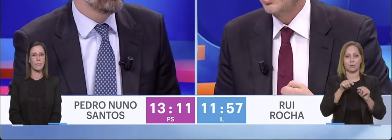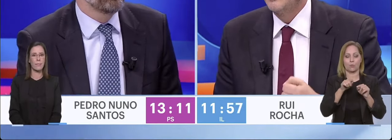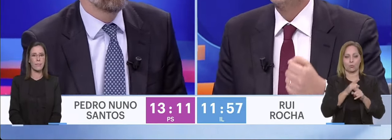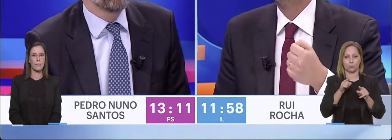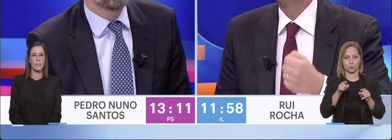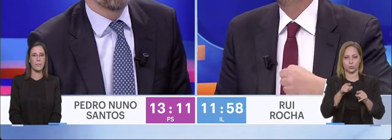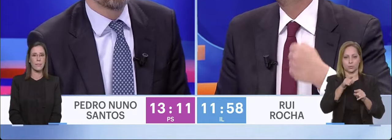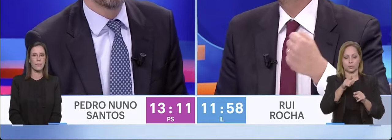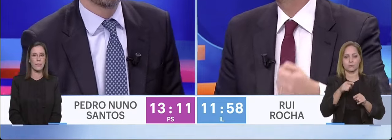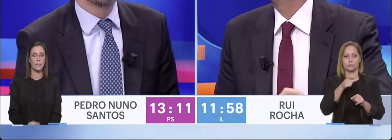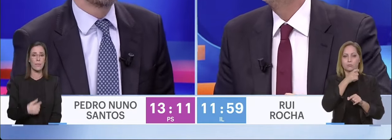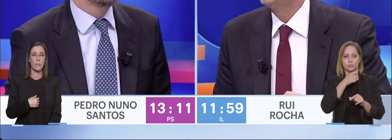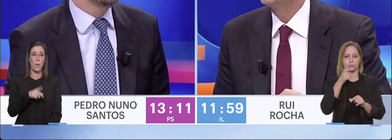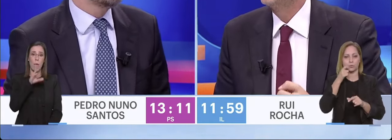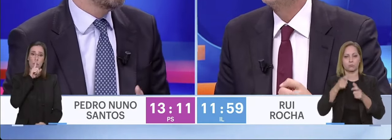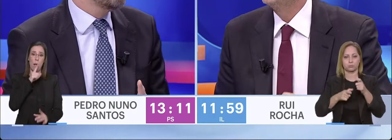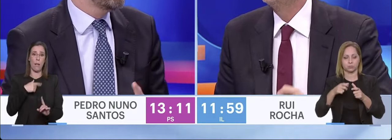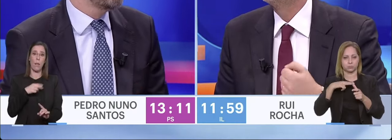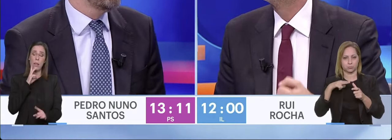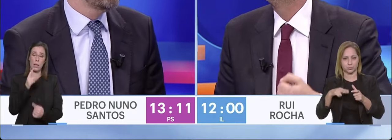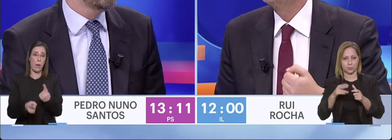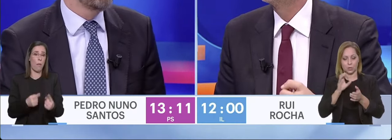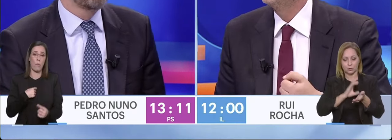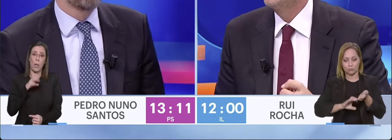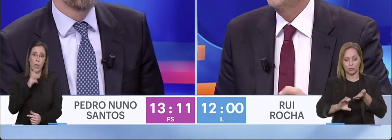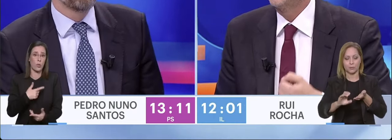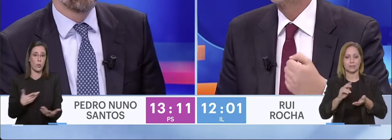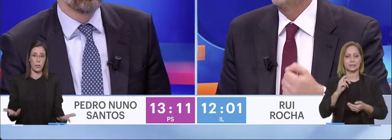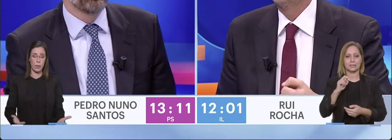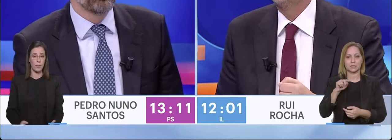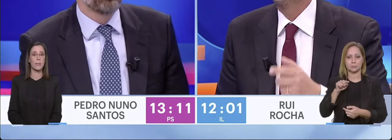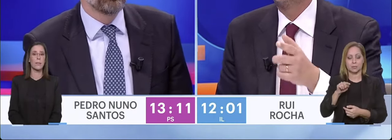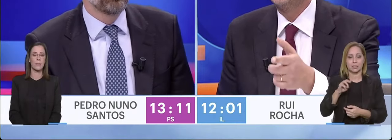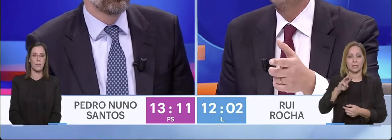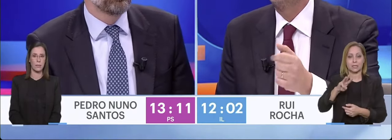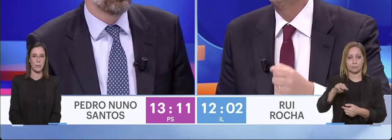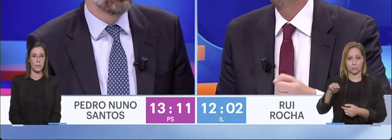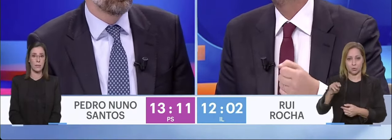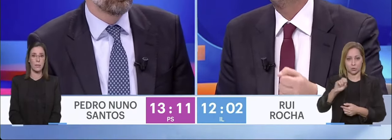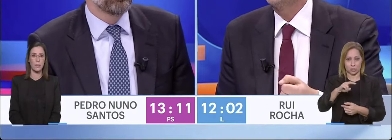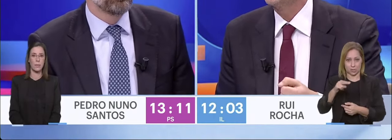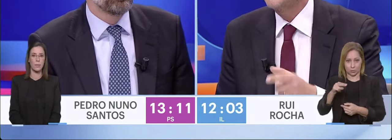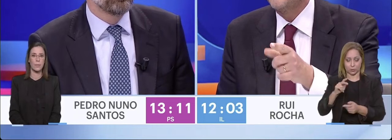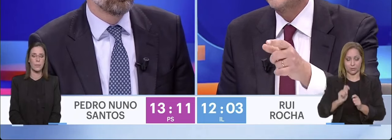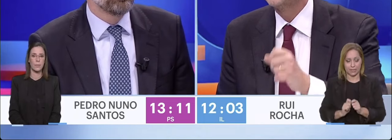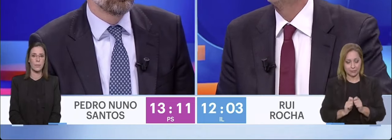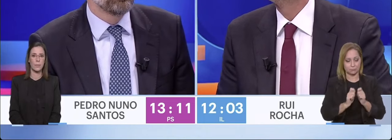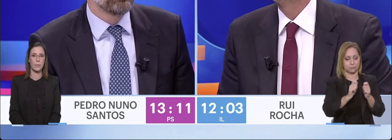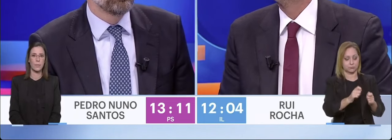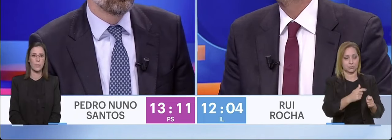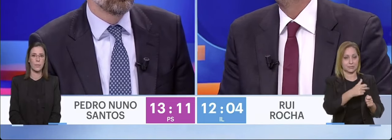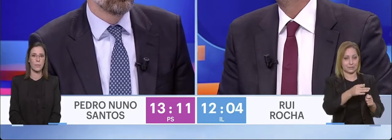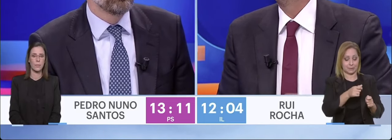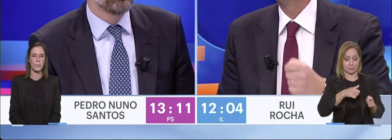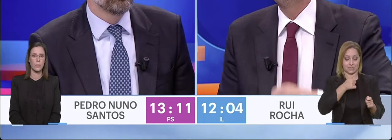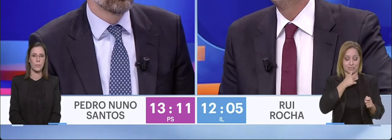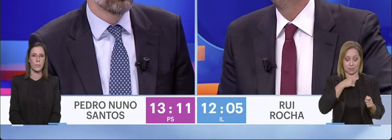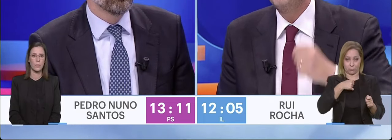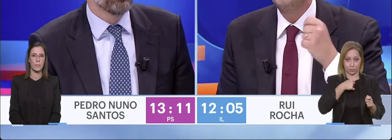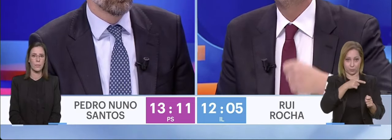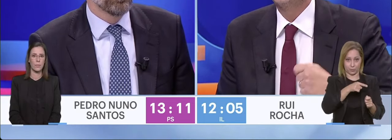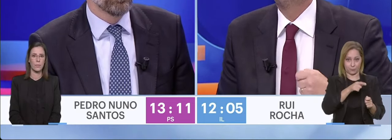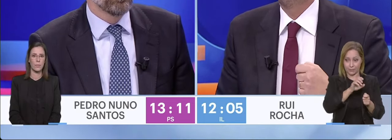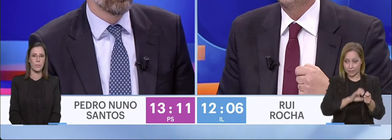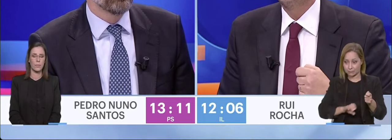portugueses que devolveria 3.200 milhões de euros aos portugueses que foram injetados na TAP por decisão de Pedro Santos e